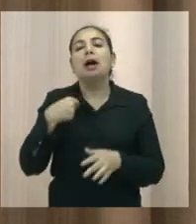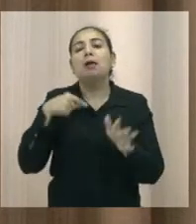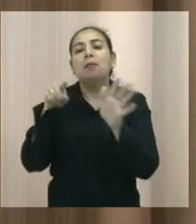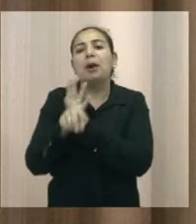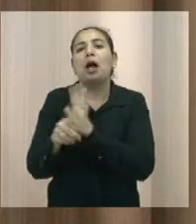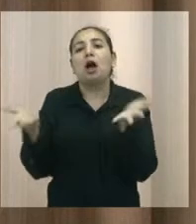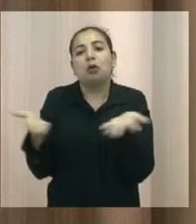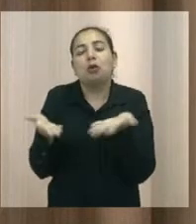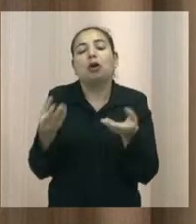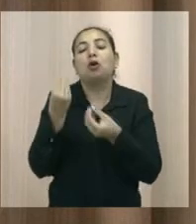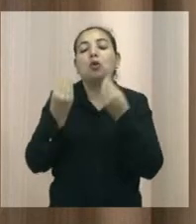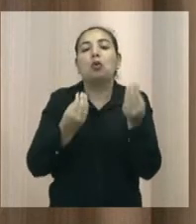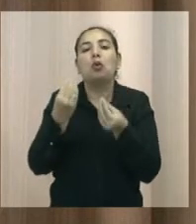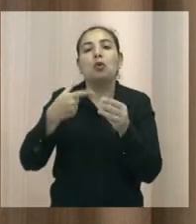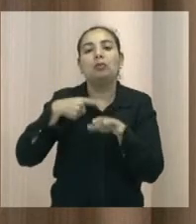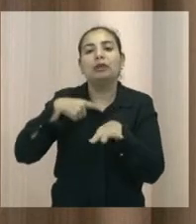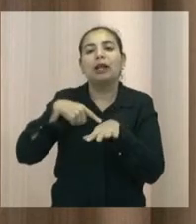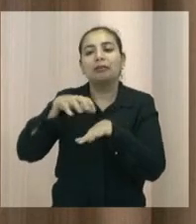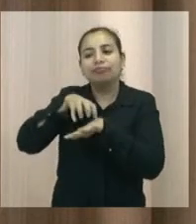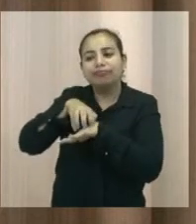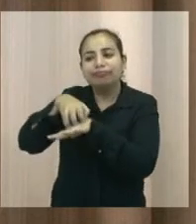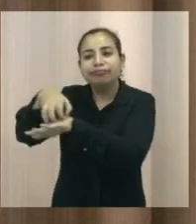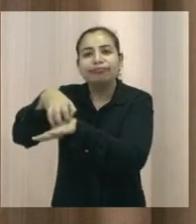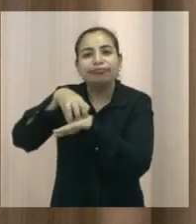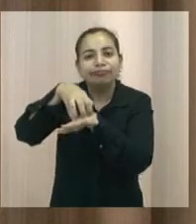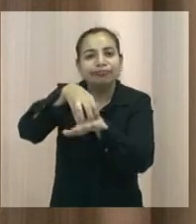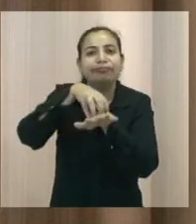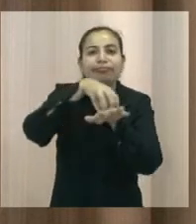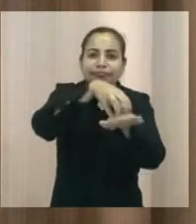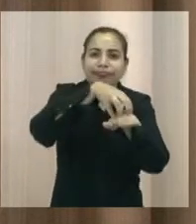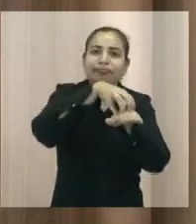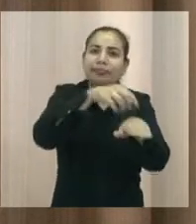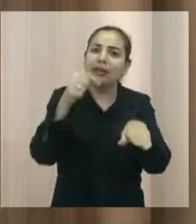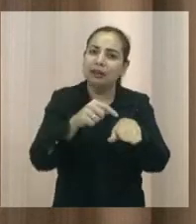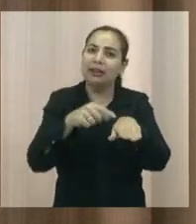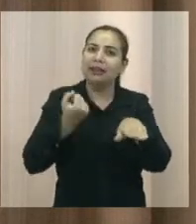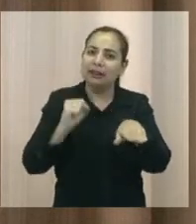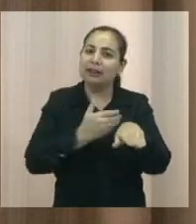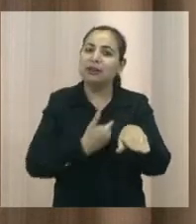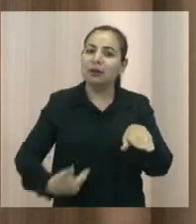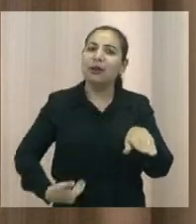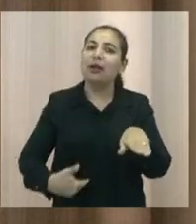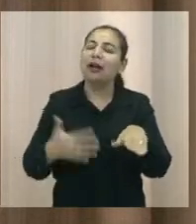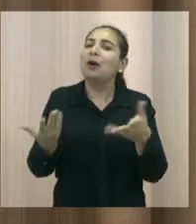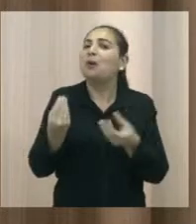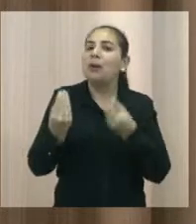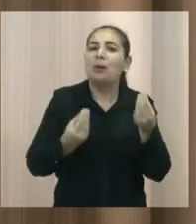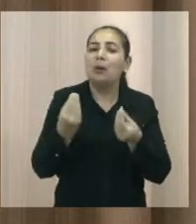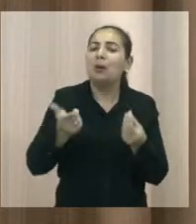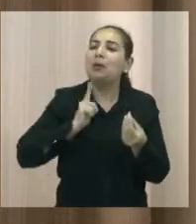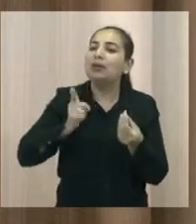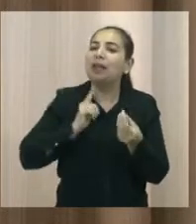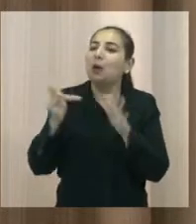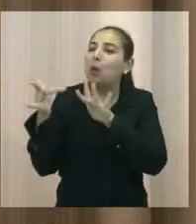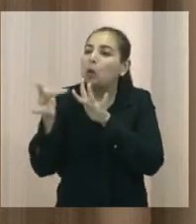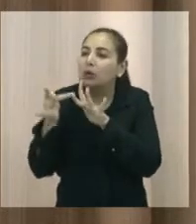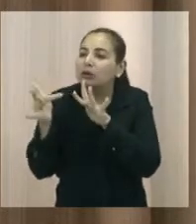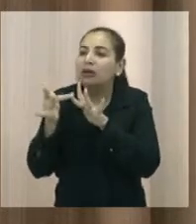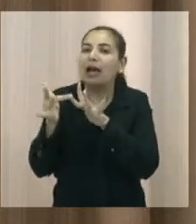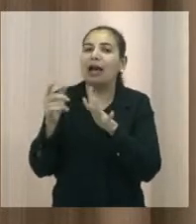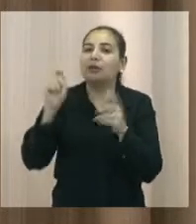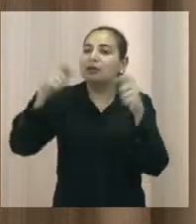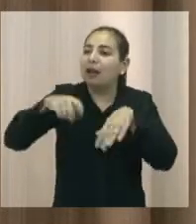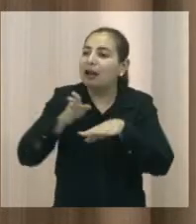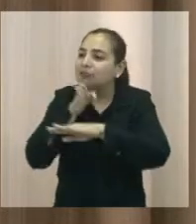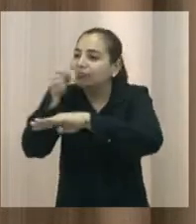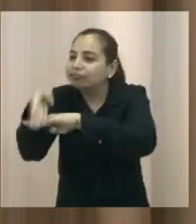eu acredito que de uma demanda necessária que a Defensoria conseguiu perceber de chegar até mais pertinho da população, porque lá você não busca